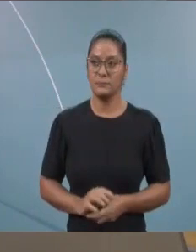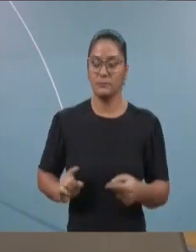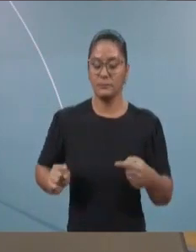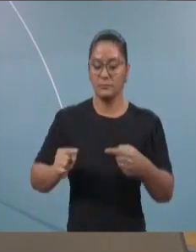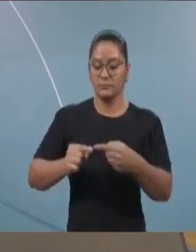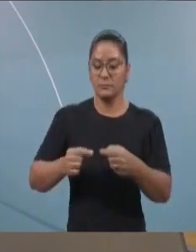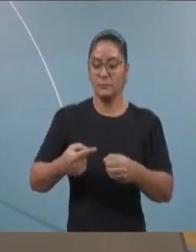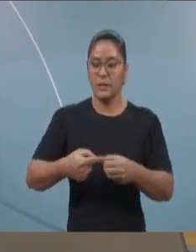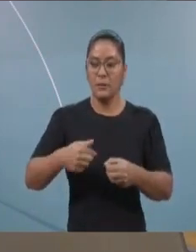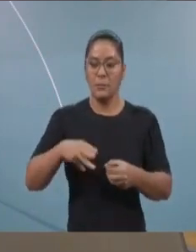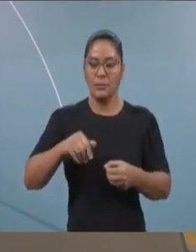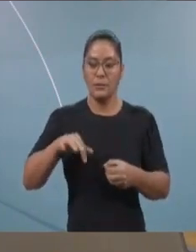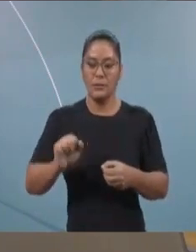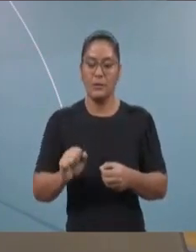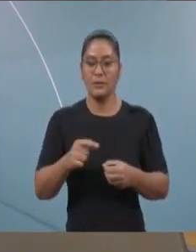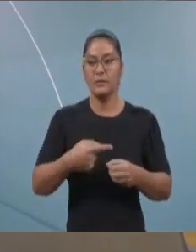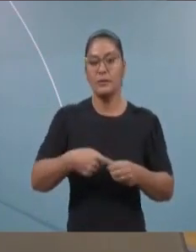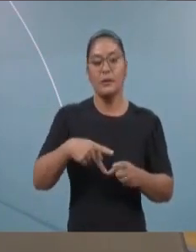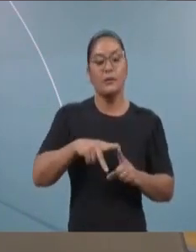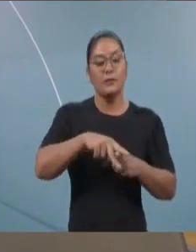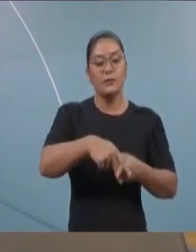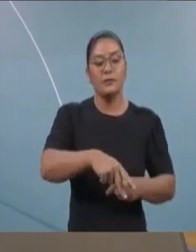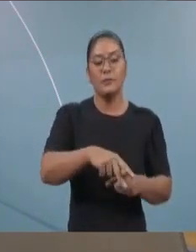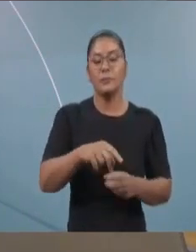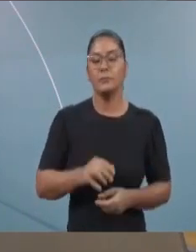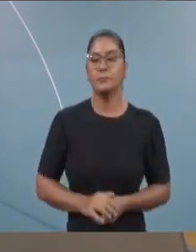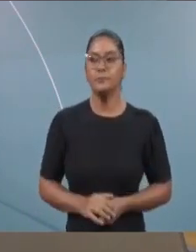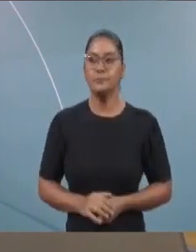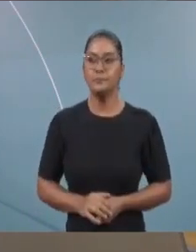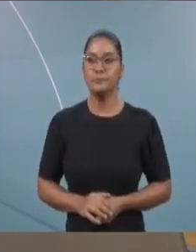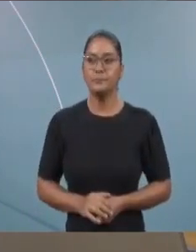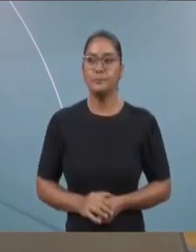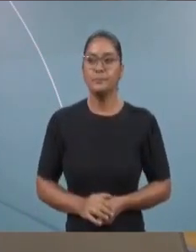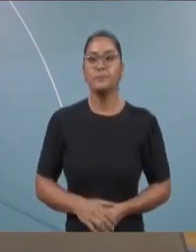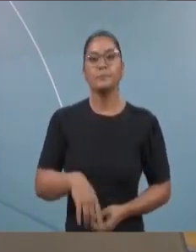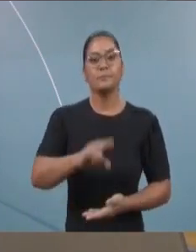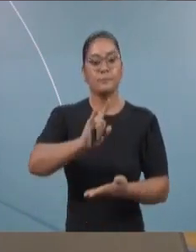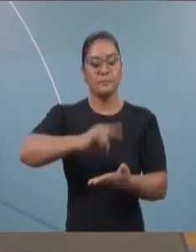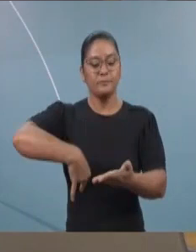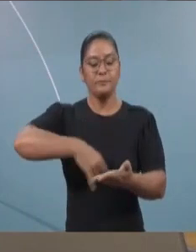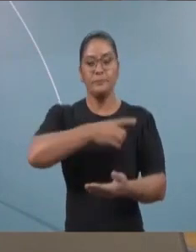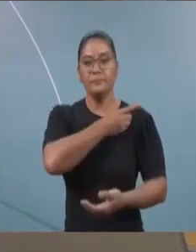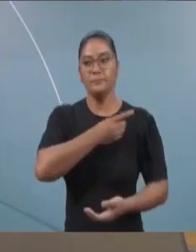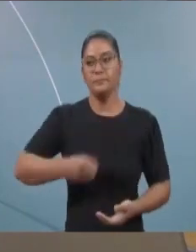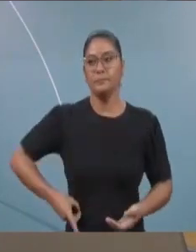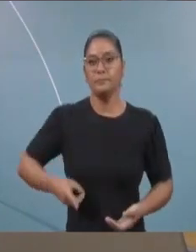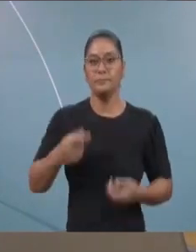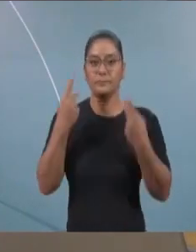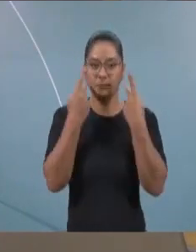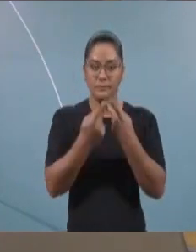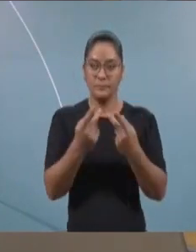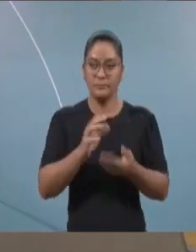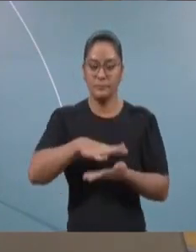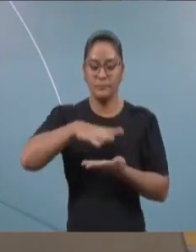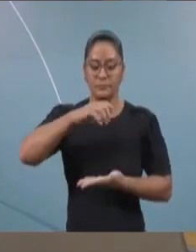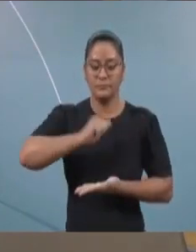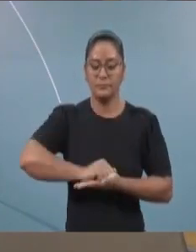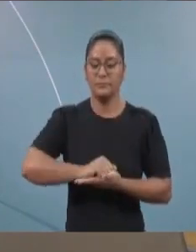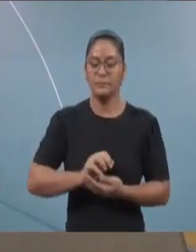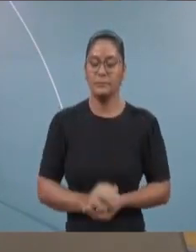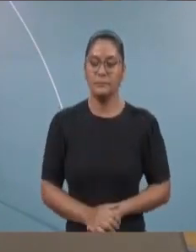os municípios de Monte Alegre São José de Mipibu requerimento do deputado herando Moraes solicitando reg